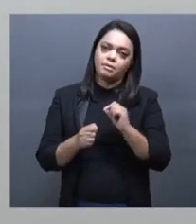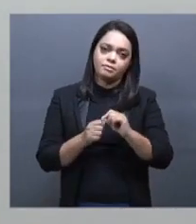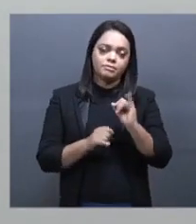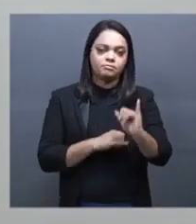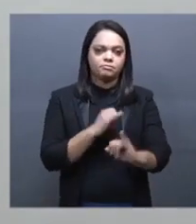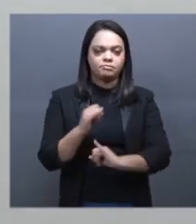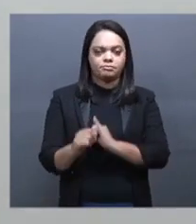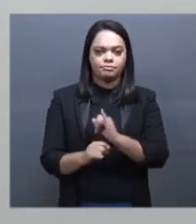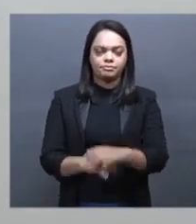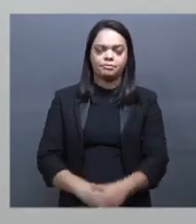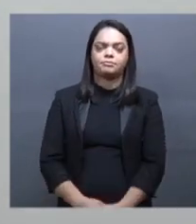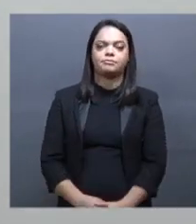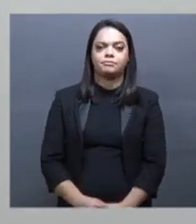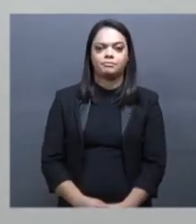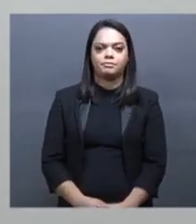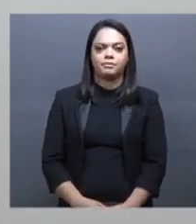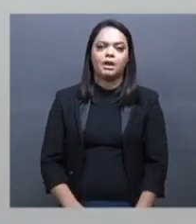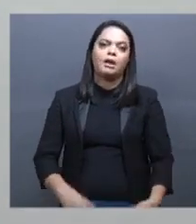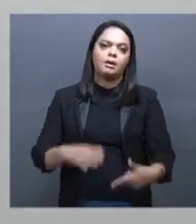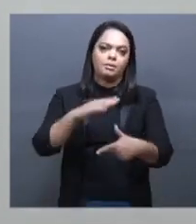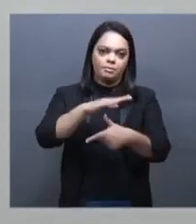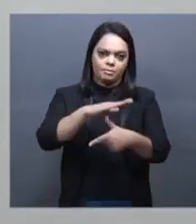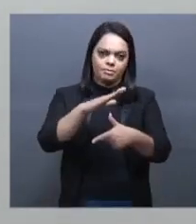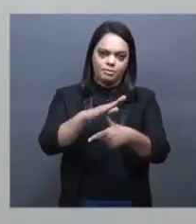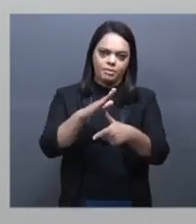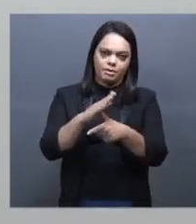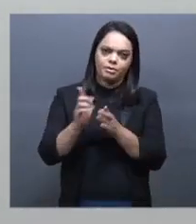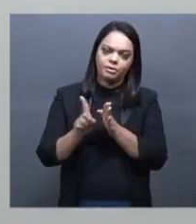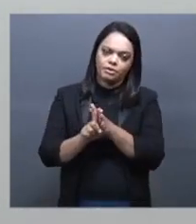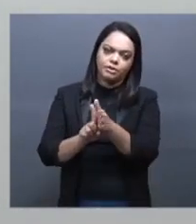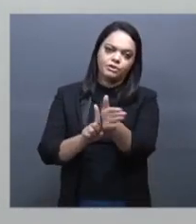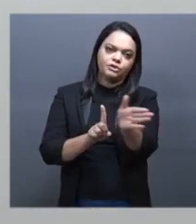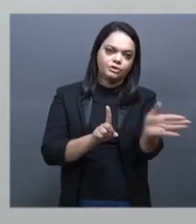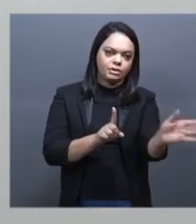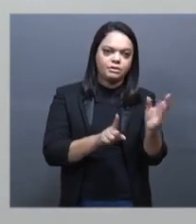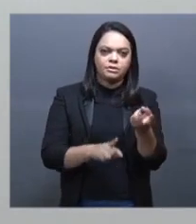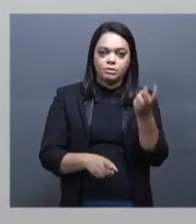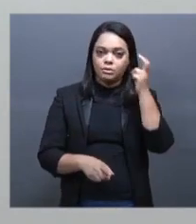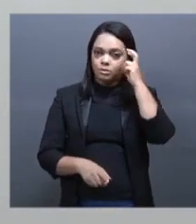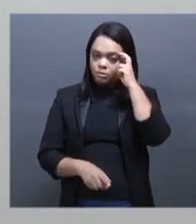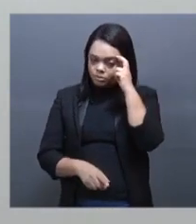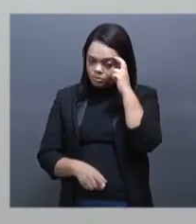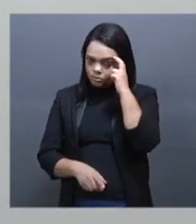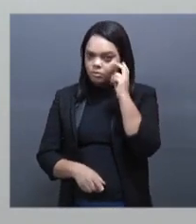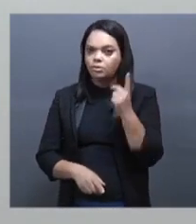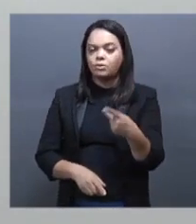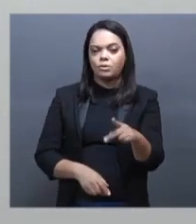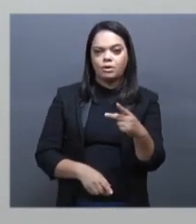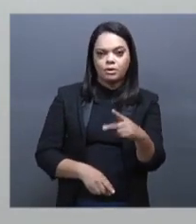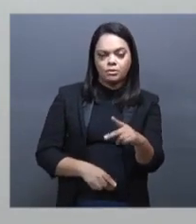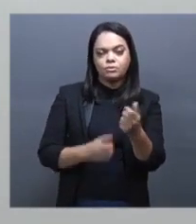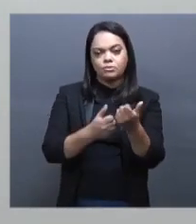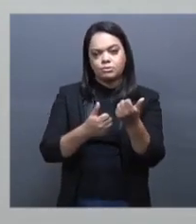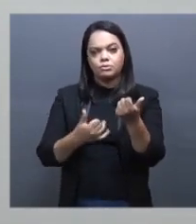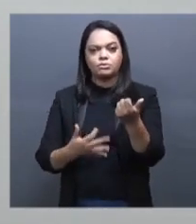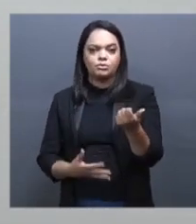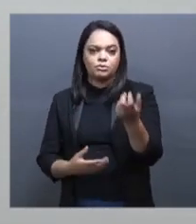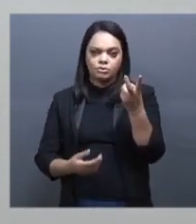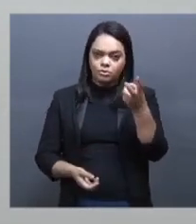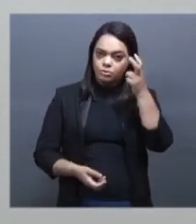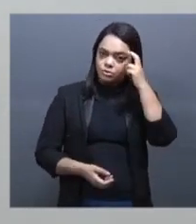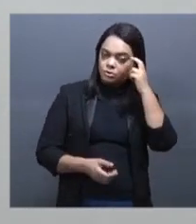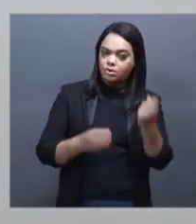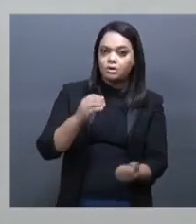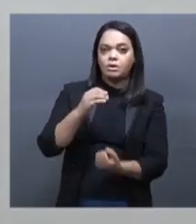do Moodle. A Pró-Reitoria de Extensão e Cultura, através da sua Diretoria de Cultura, criou